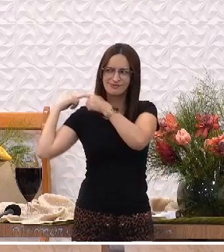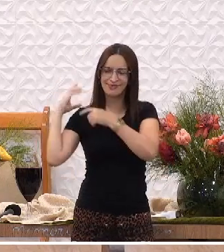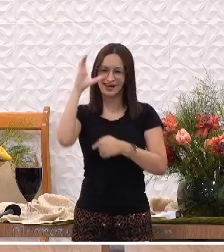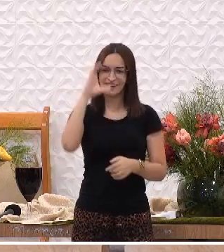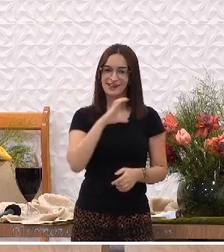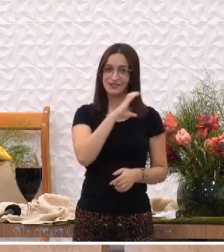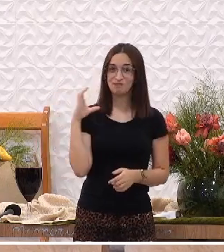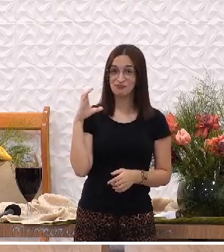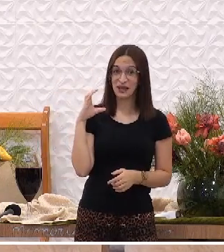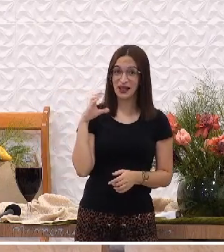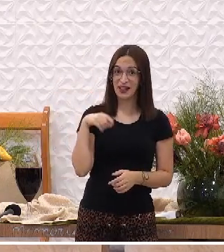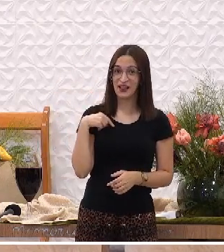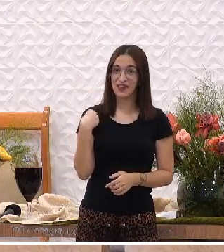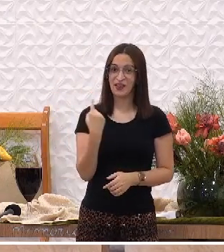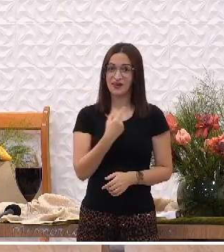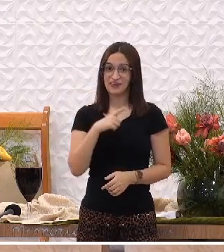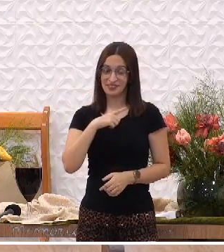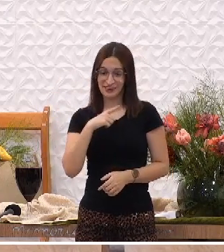gente tem raízes católicas. Pode passar mais um.